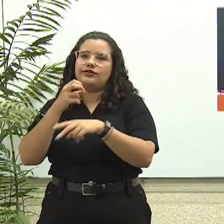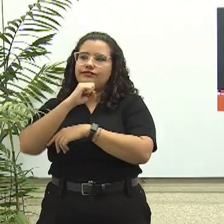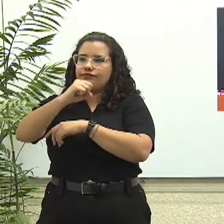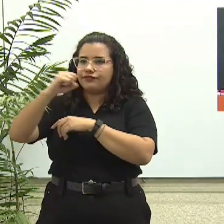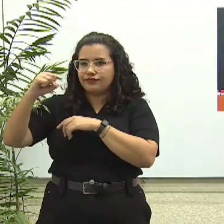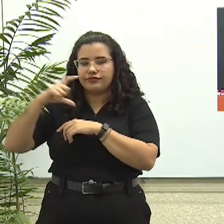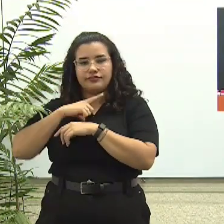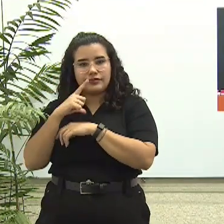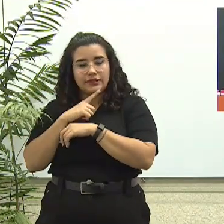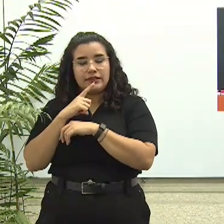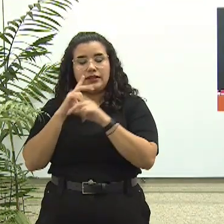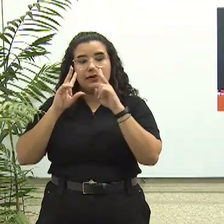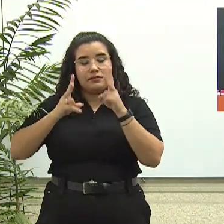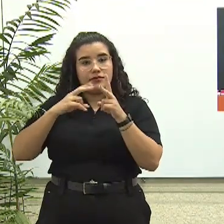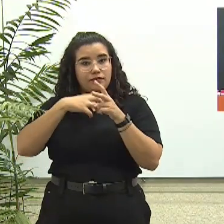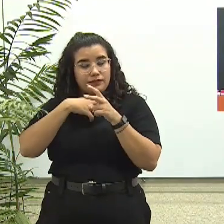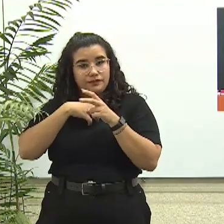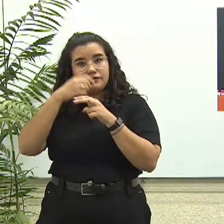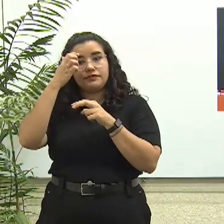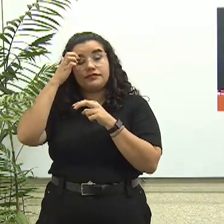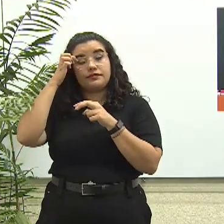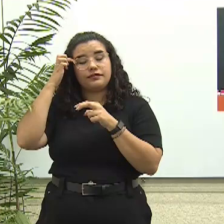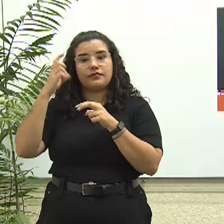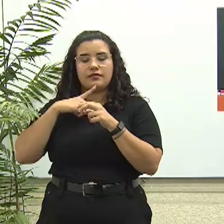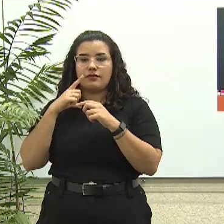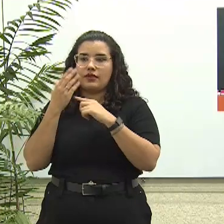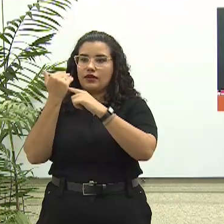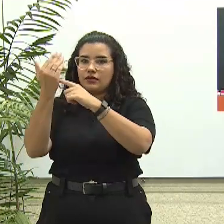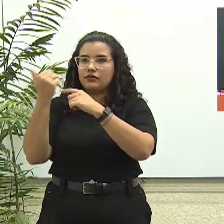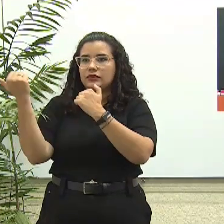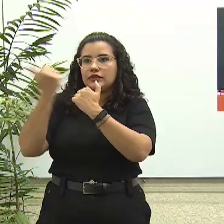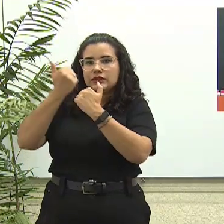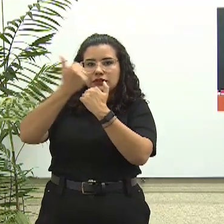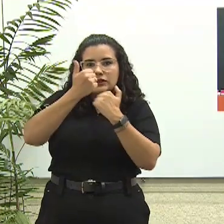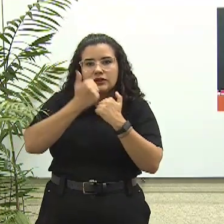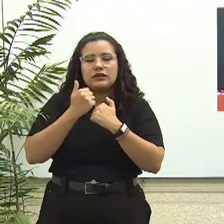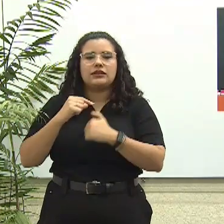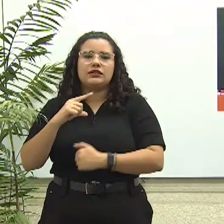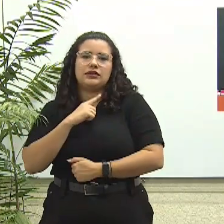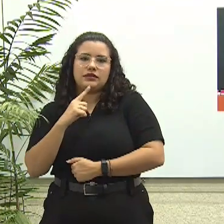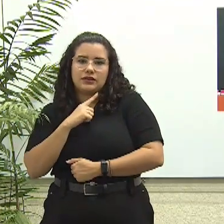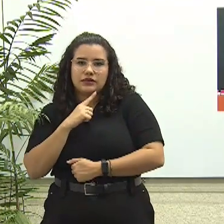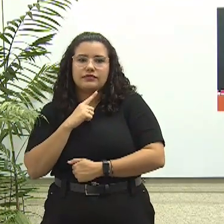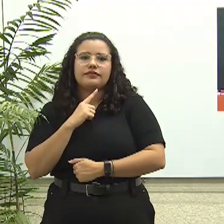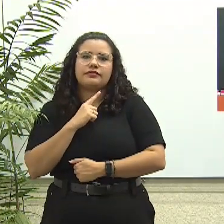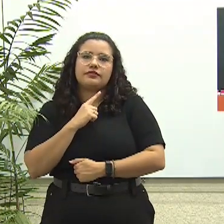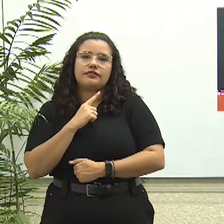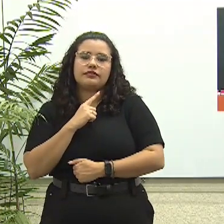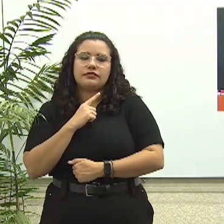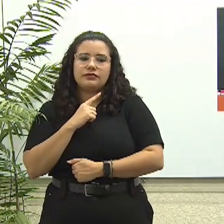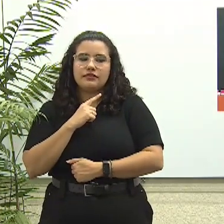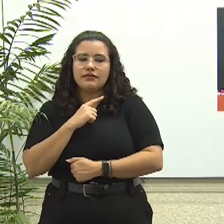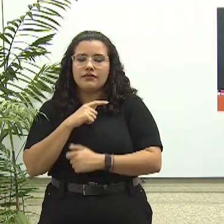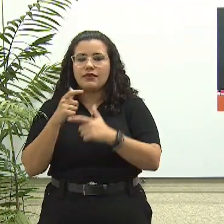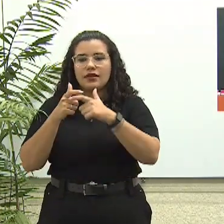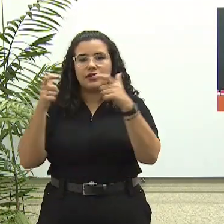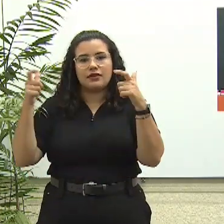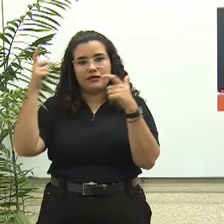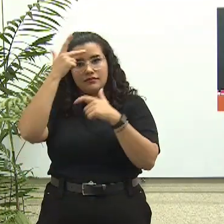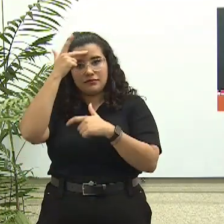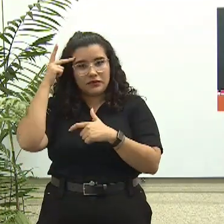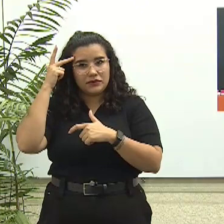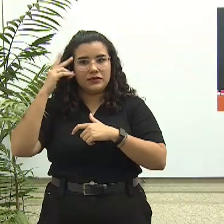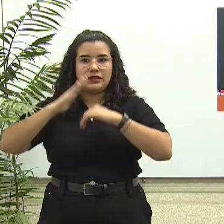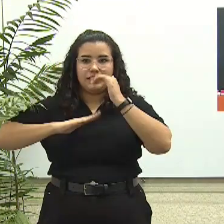então e ao mesmo tempo que eu tenho uma alta tecnologia que ameaça substituir eh cada vez mais importantes de